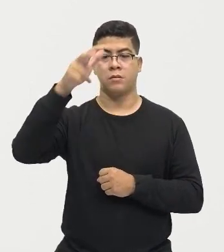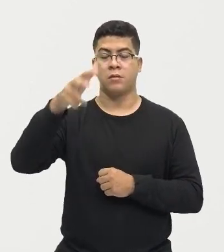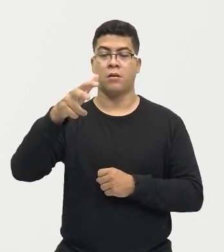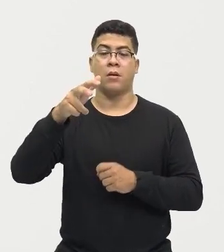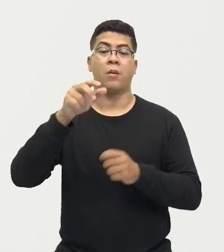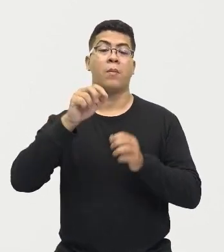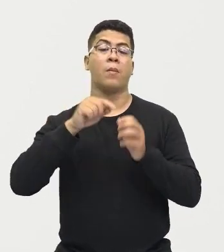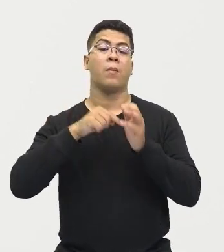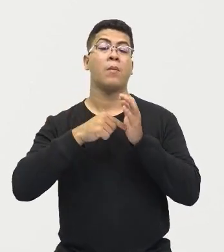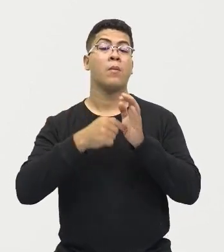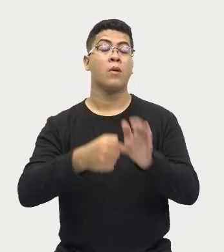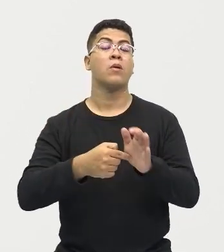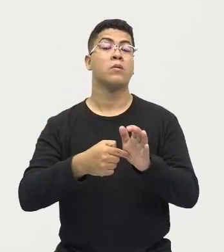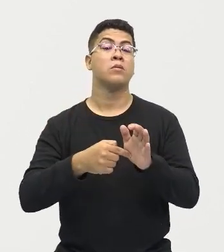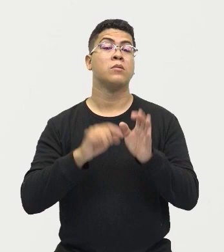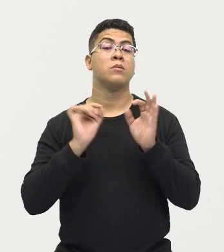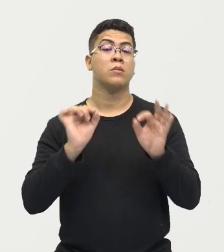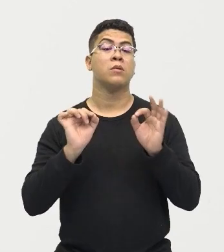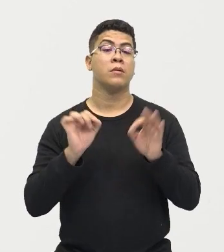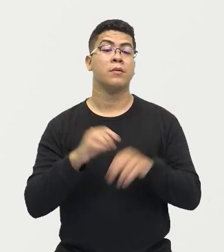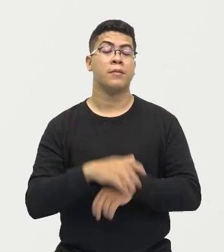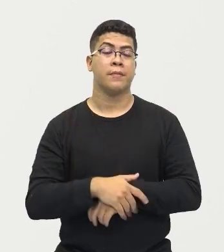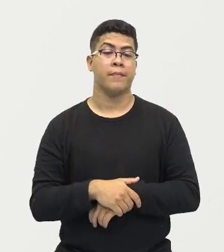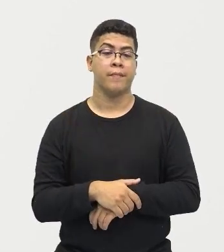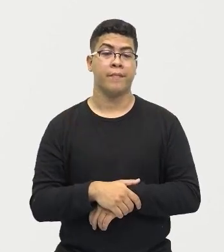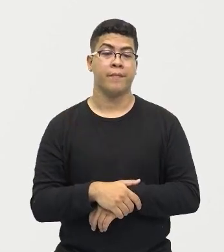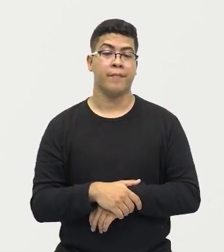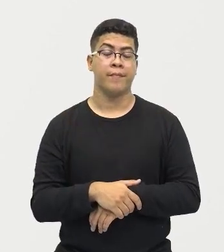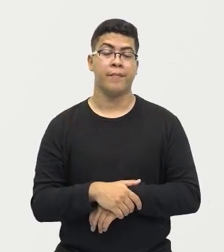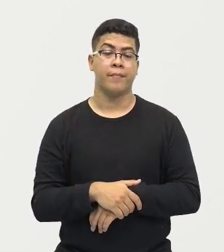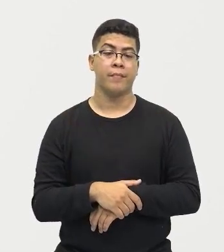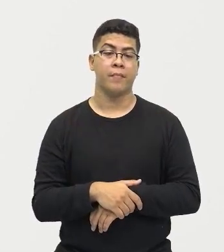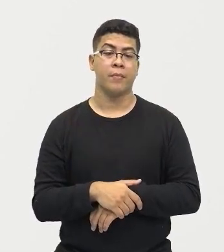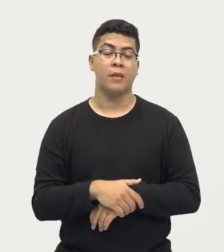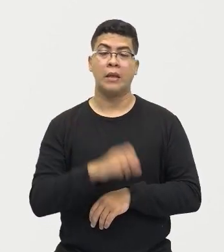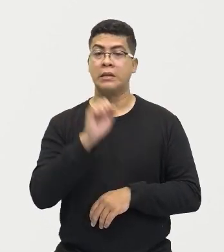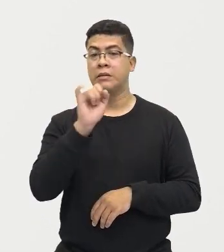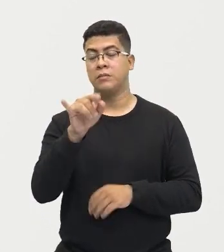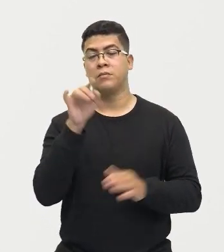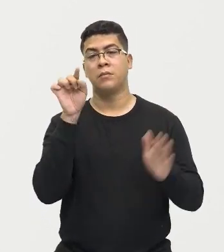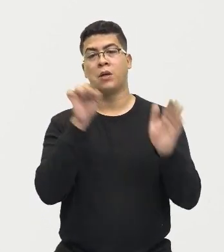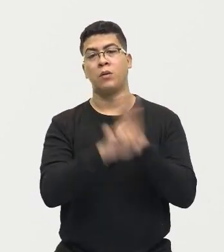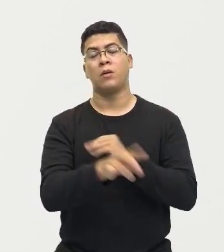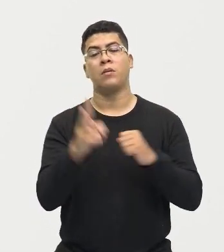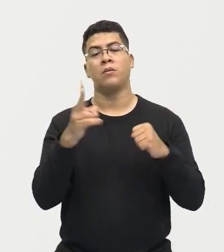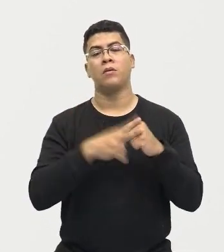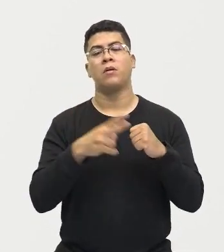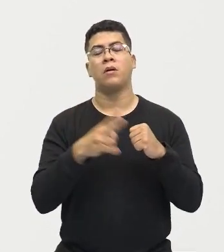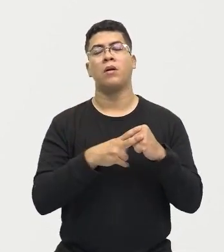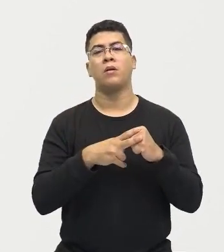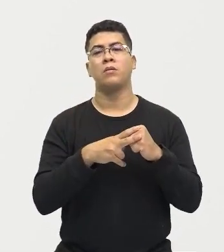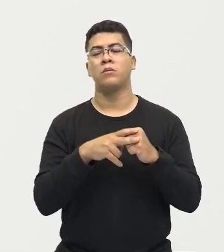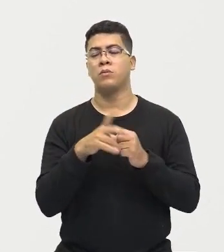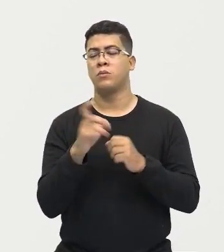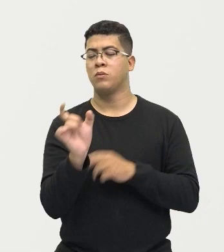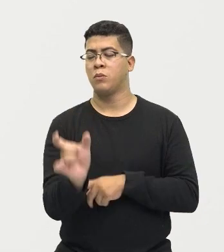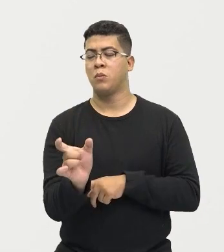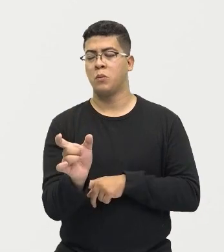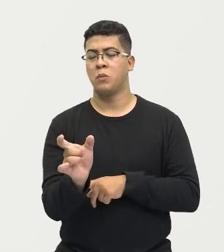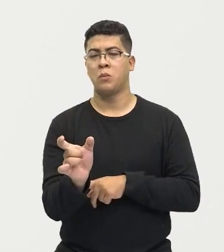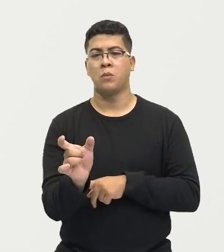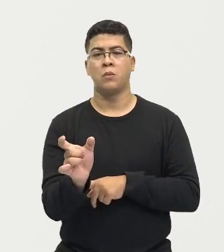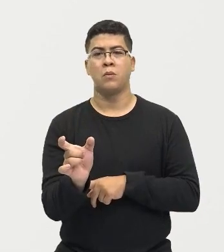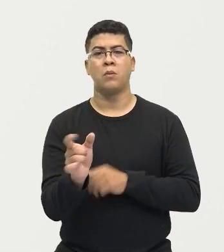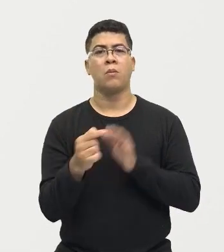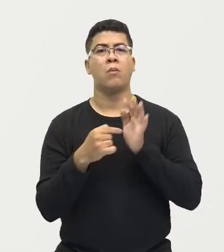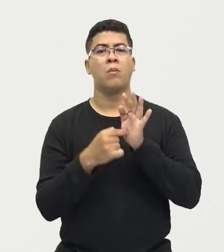só. Temos o sujeito aqui. Se nós formos perguntar para o verbo, quem mostra a diminuição do gelo